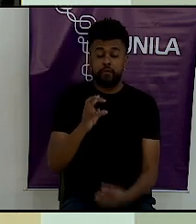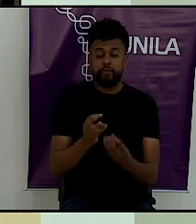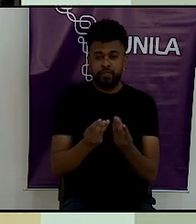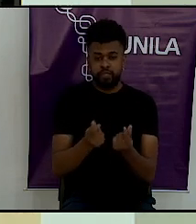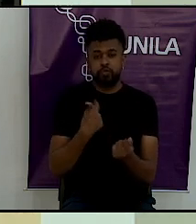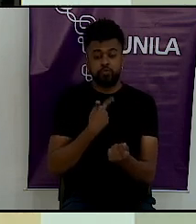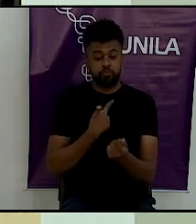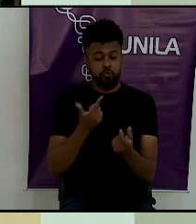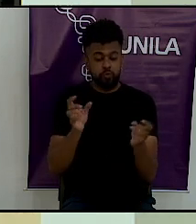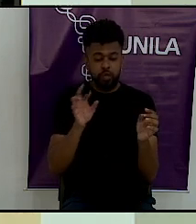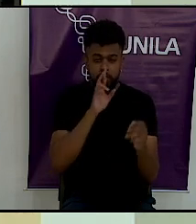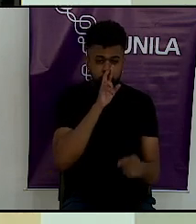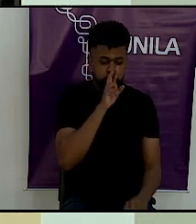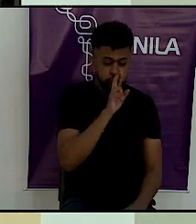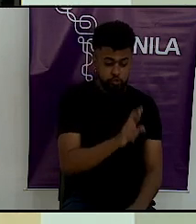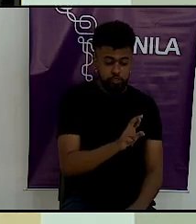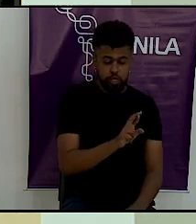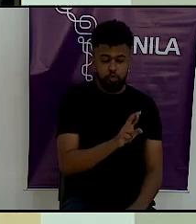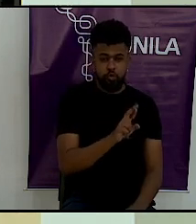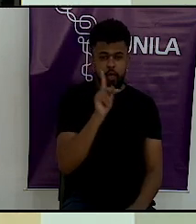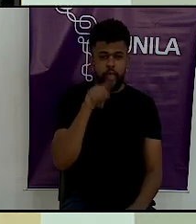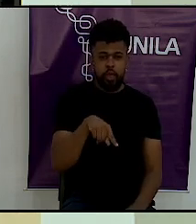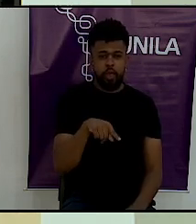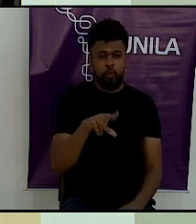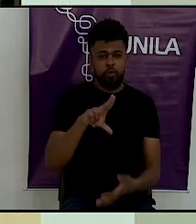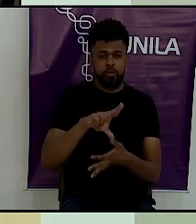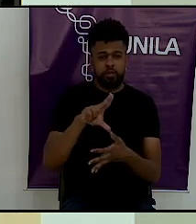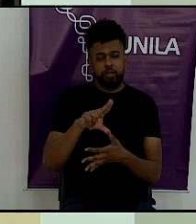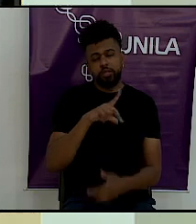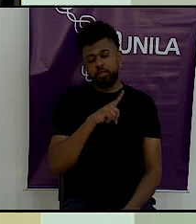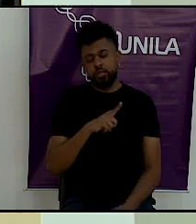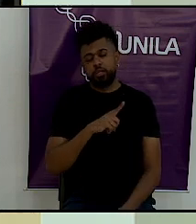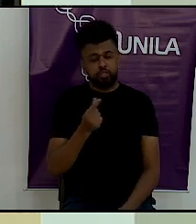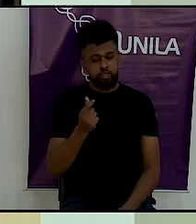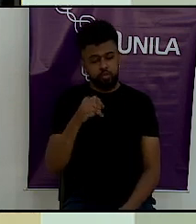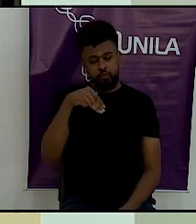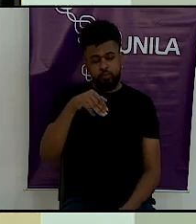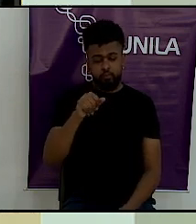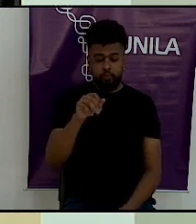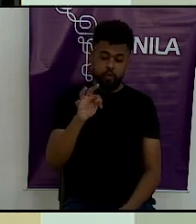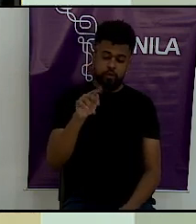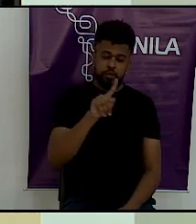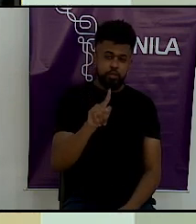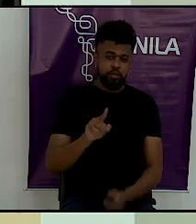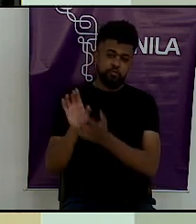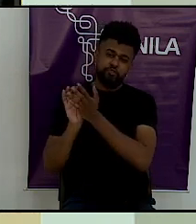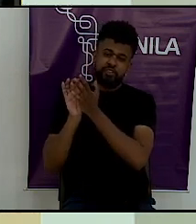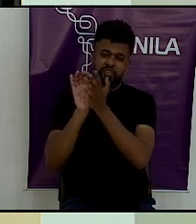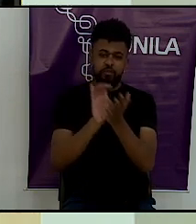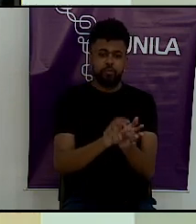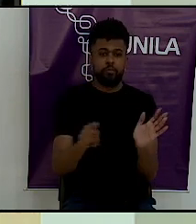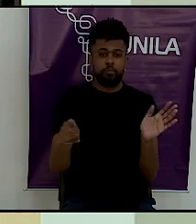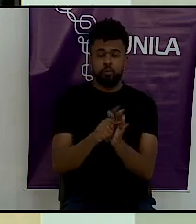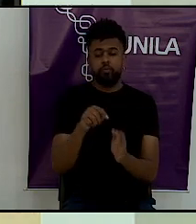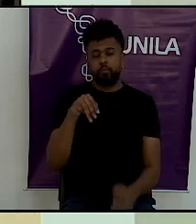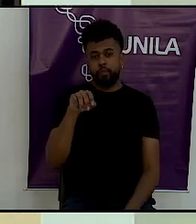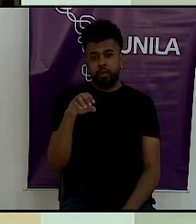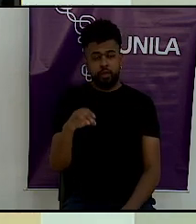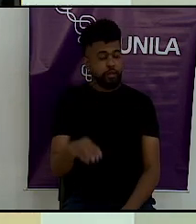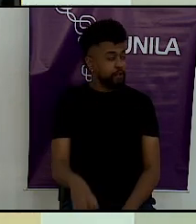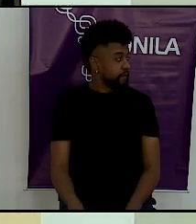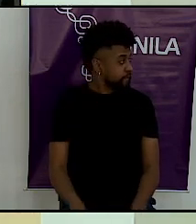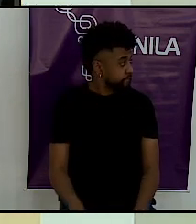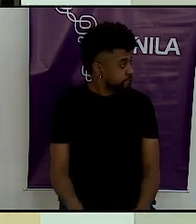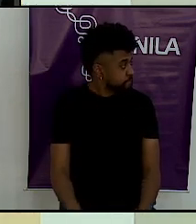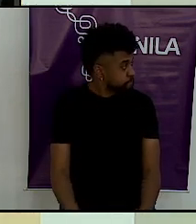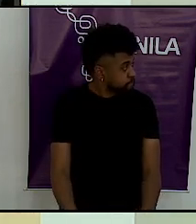aí a gente vai chegar no valor que a UNILA recebe das matrizes de financiamento do próprio MEC. Bom, e aí